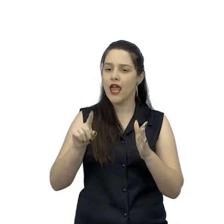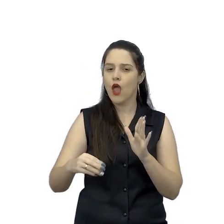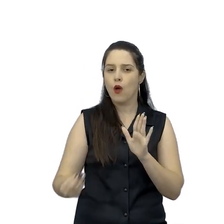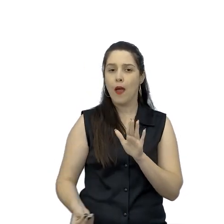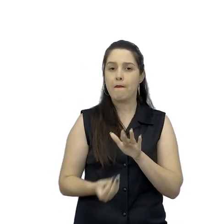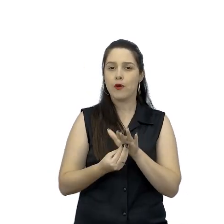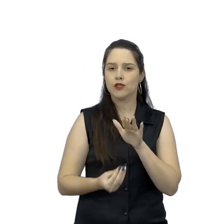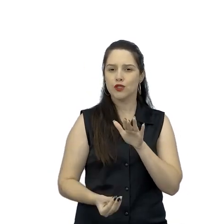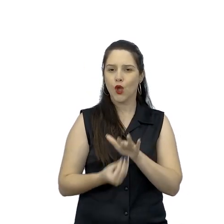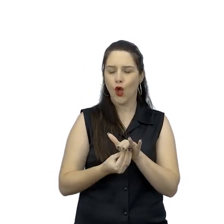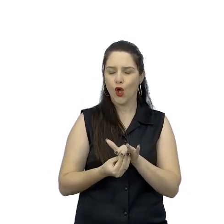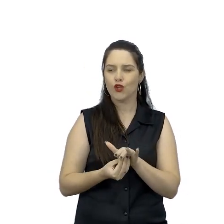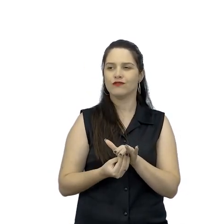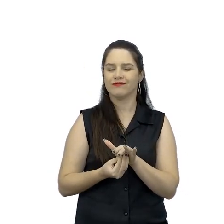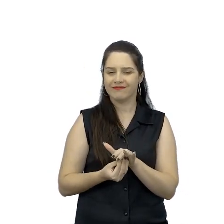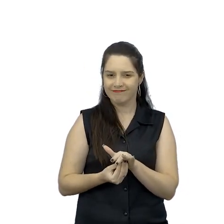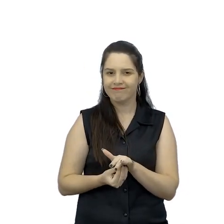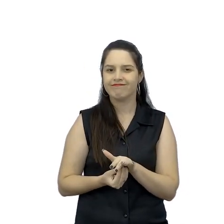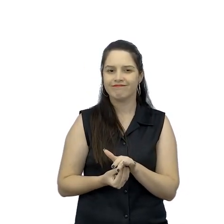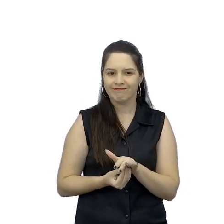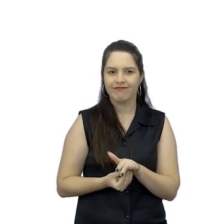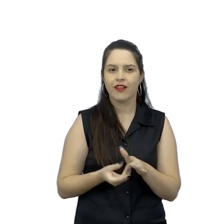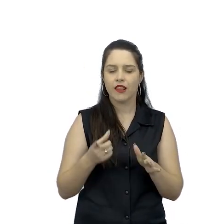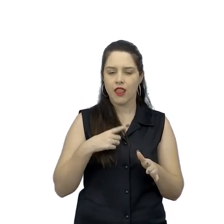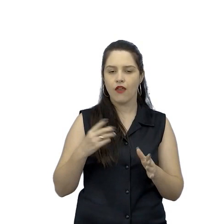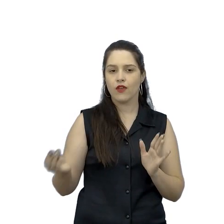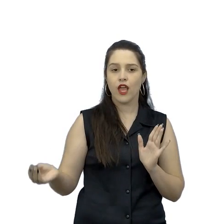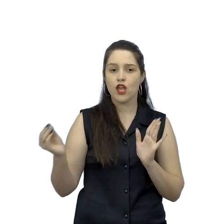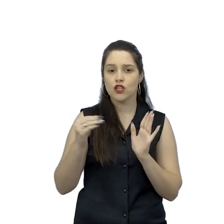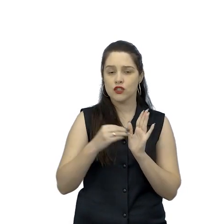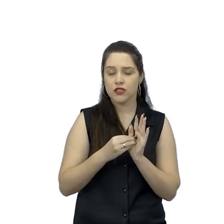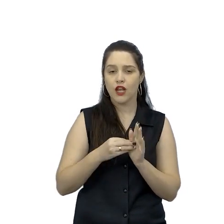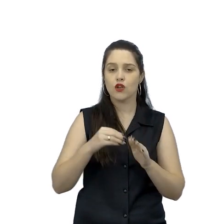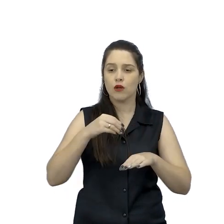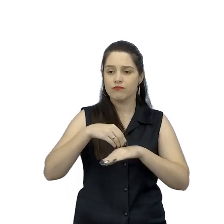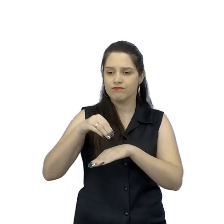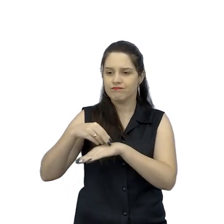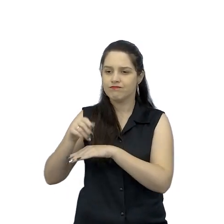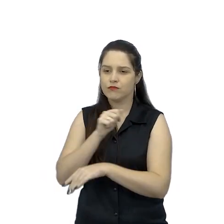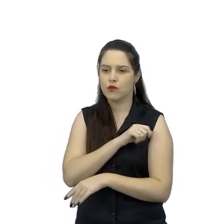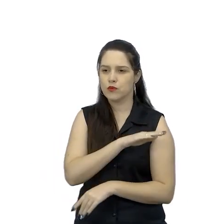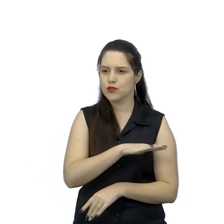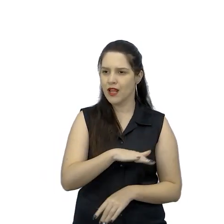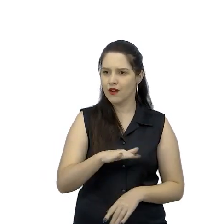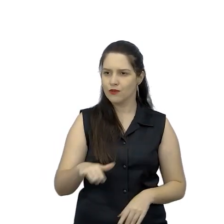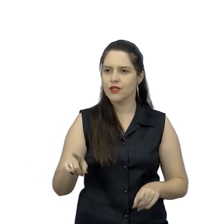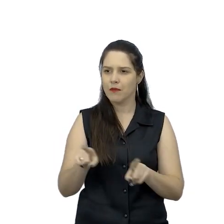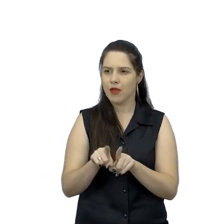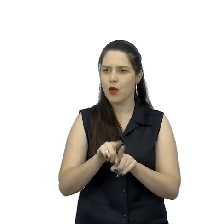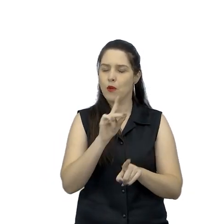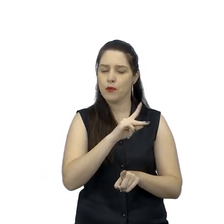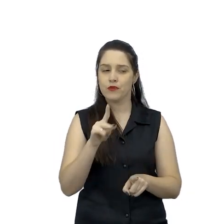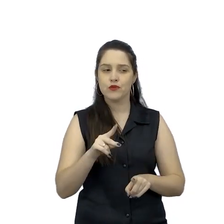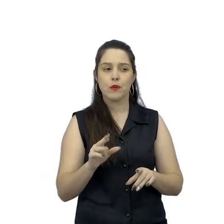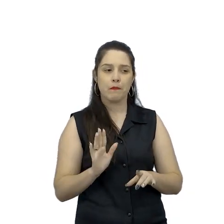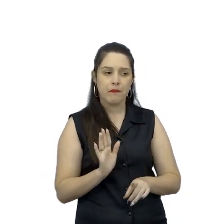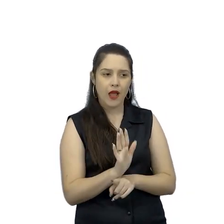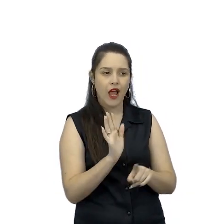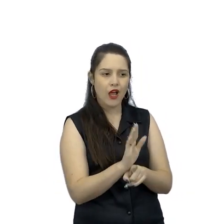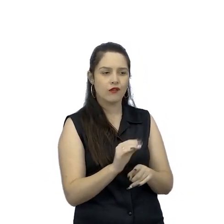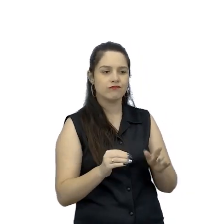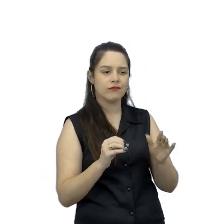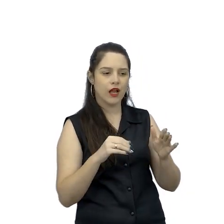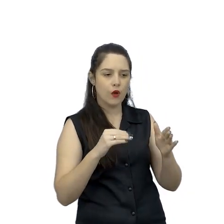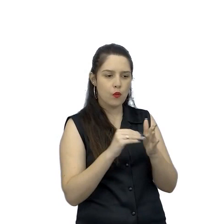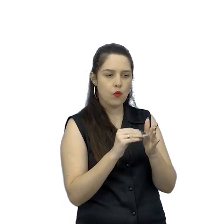repositório e deve ser indicado para os alunos. Aqui nós temos um link que o professor pode indicar para o aluno para fazer o